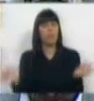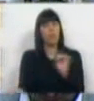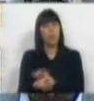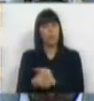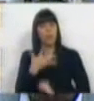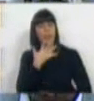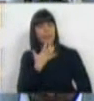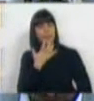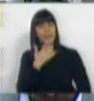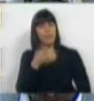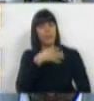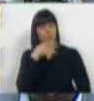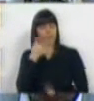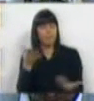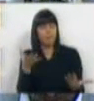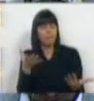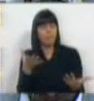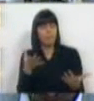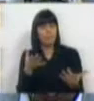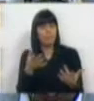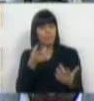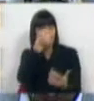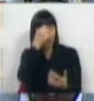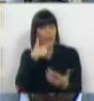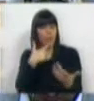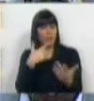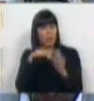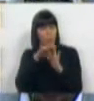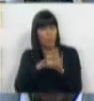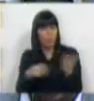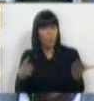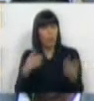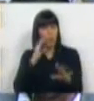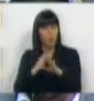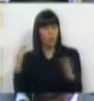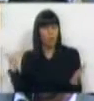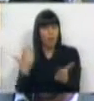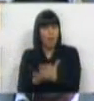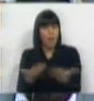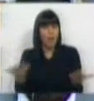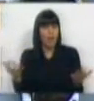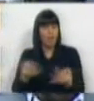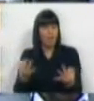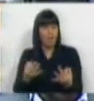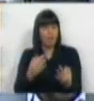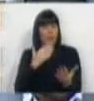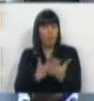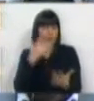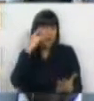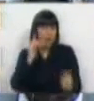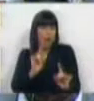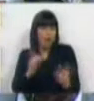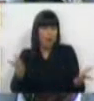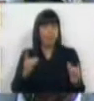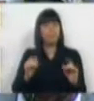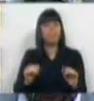do receio que, justificadamente, porque a história do programa nos últimos anos colocaria essa ideia,